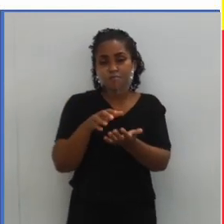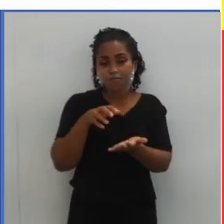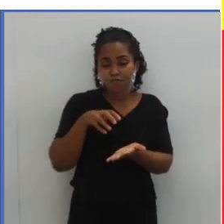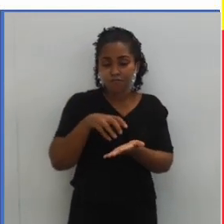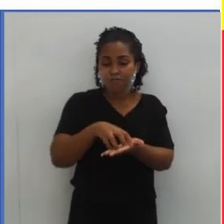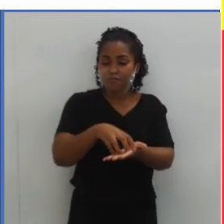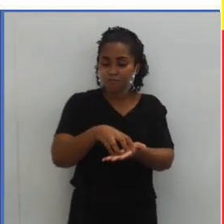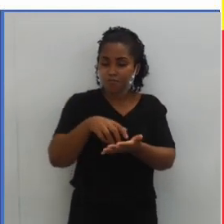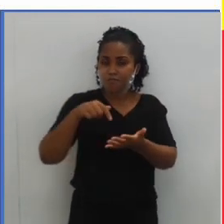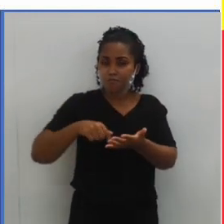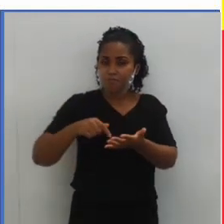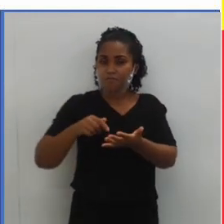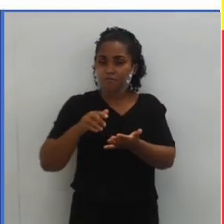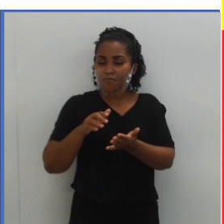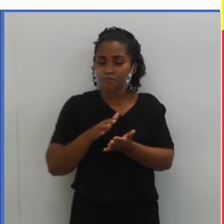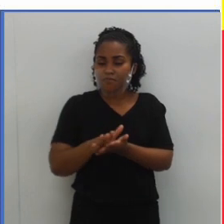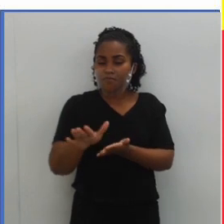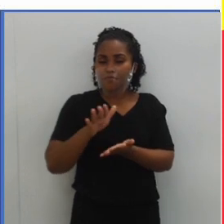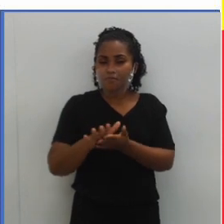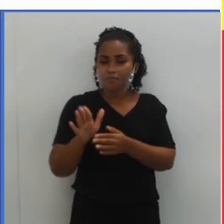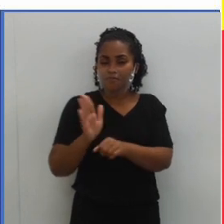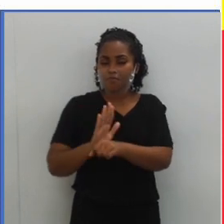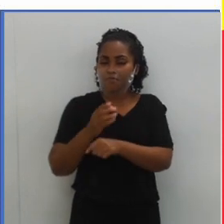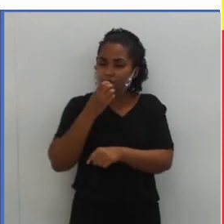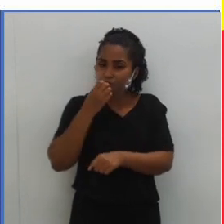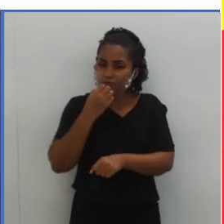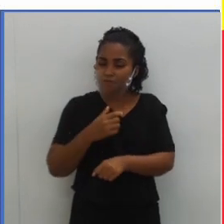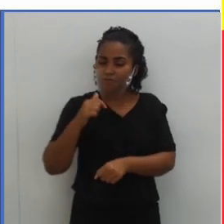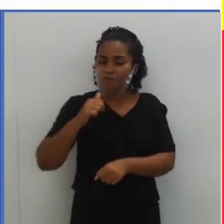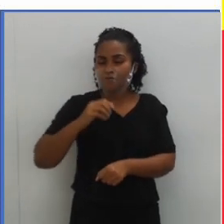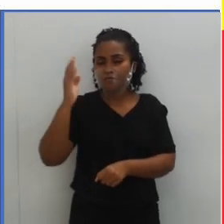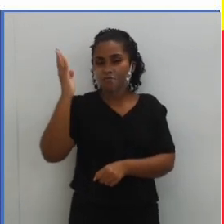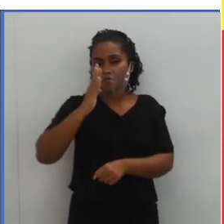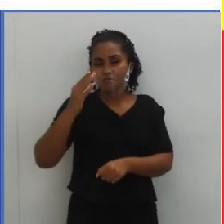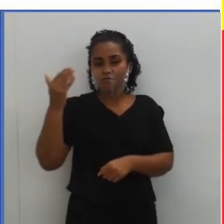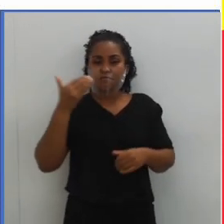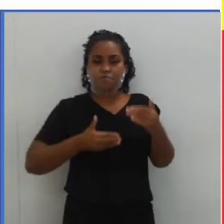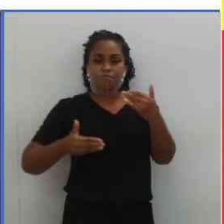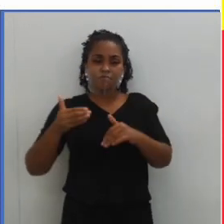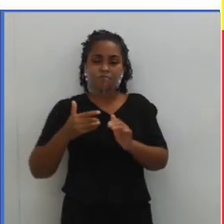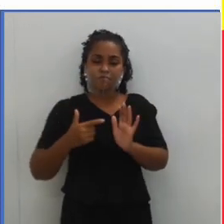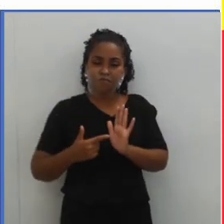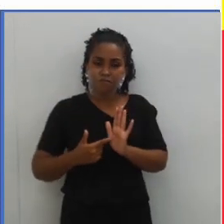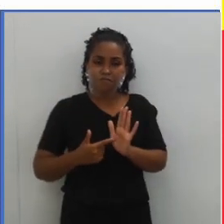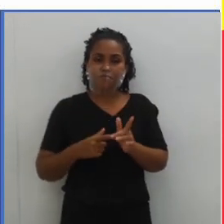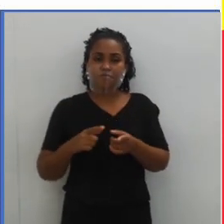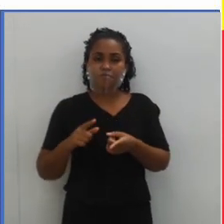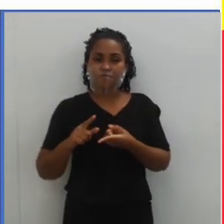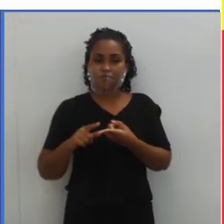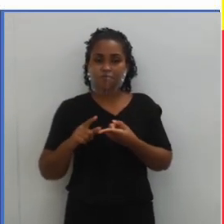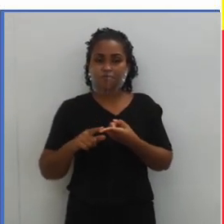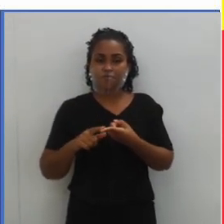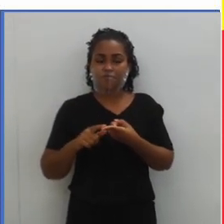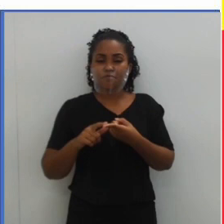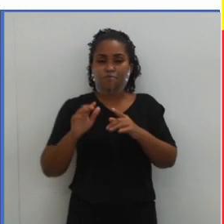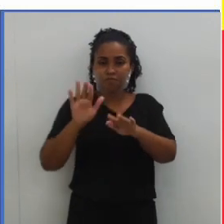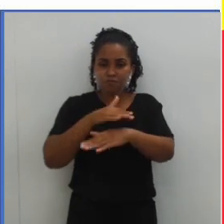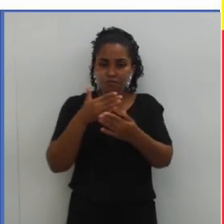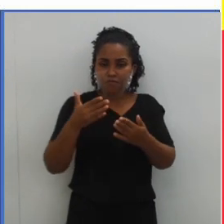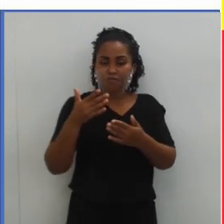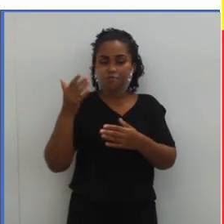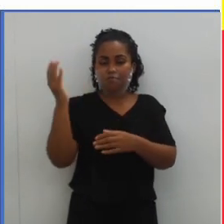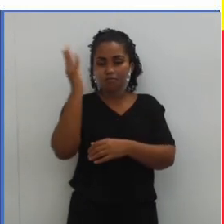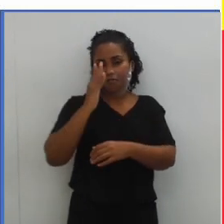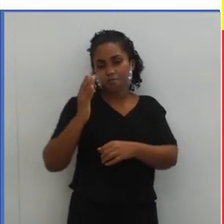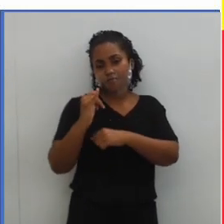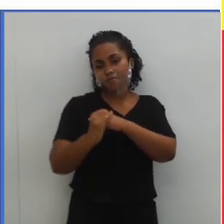polos geradores de um cinema vigoroso e de qualidade no Brasil, com uma participação bastante expressiva em festivais nacionais e